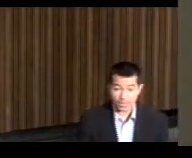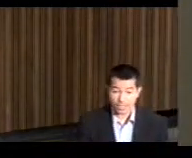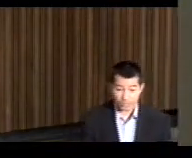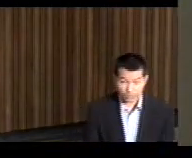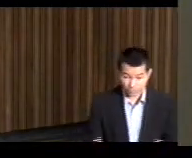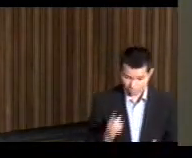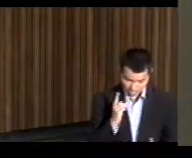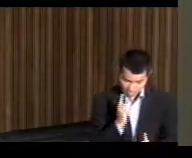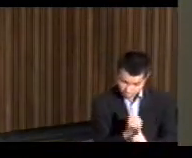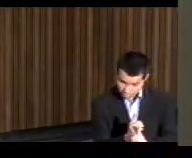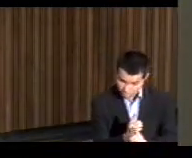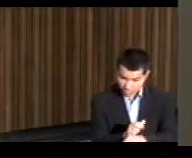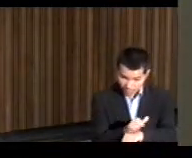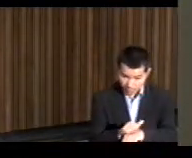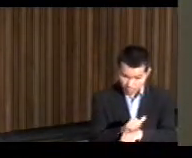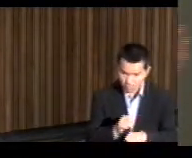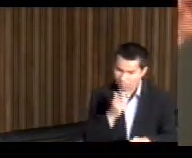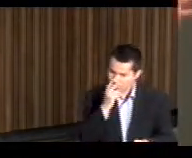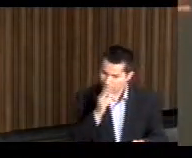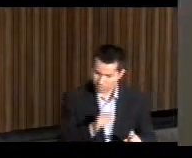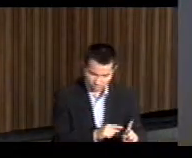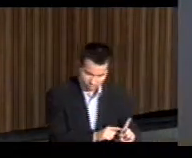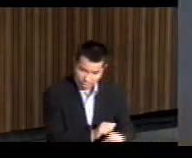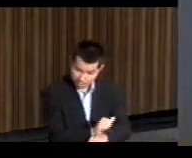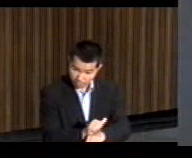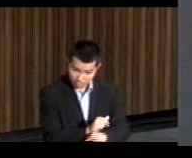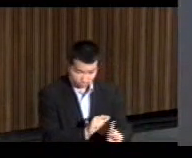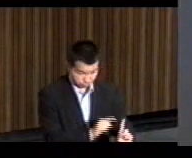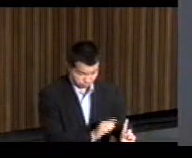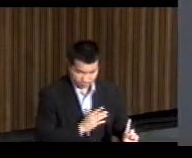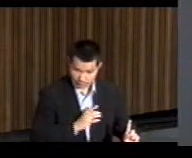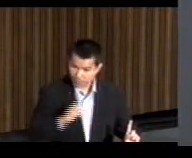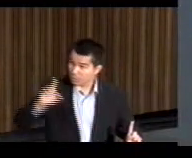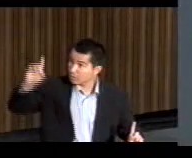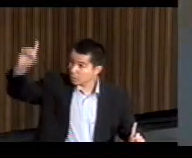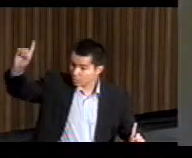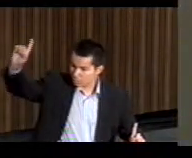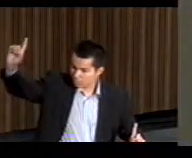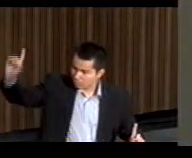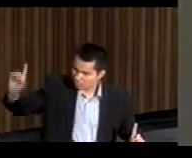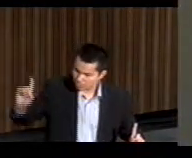apresenta. Ele diz, eu sou Jeová Deus.